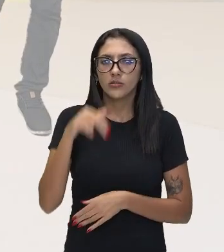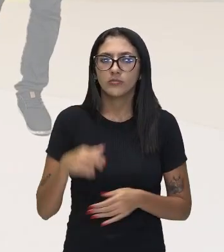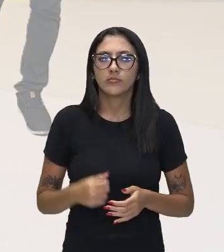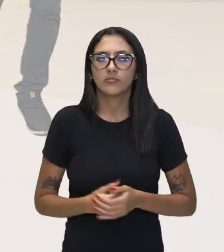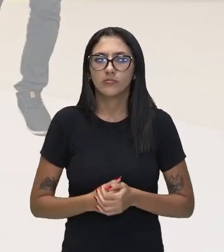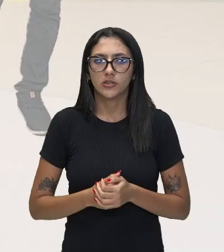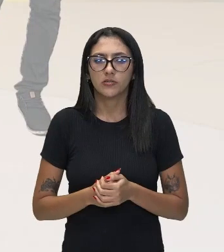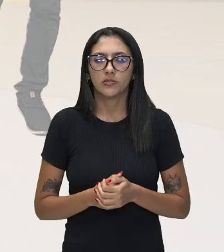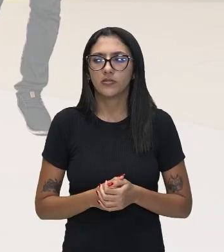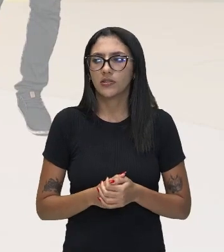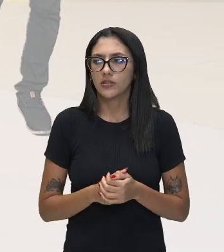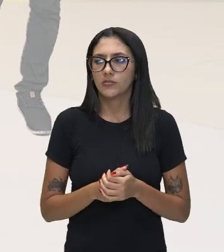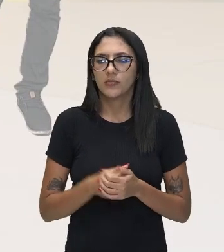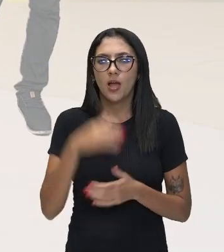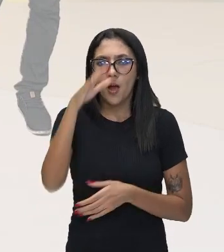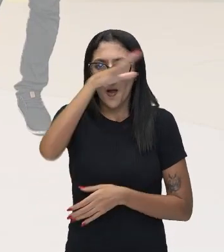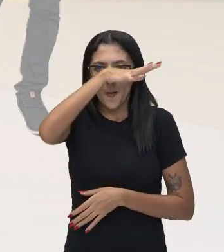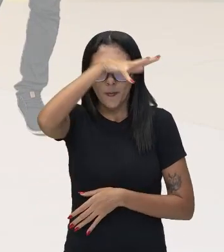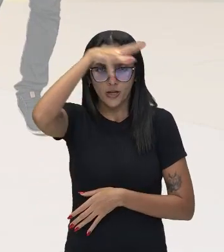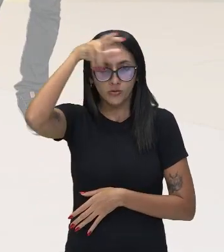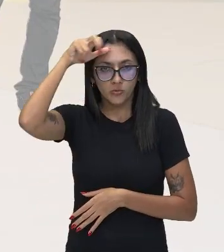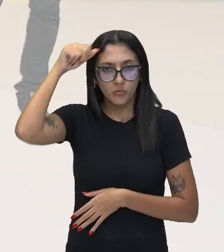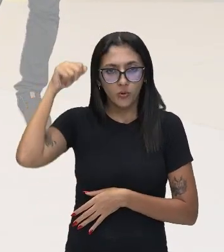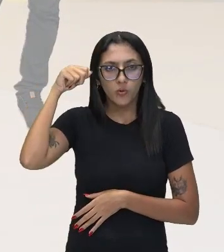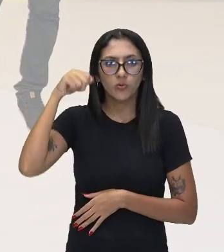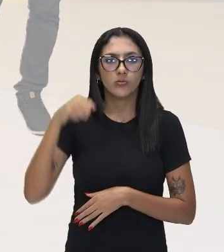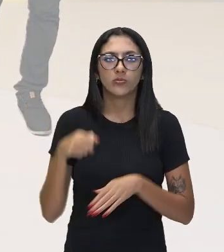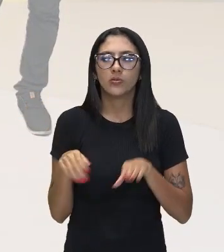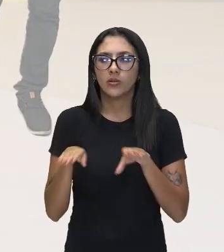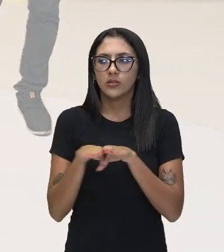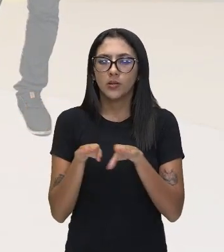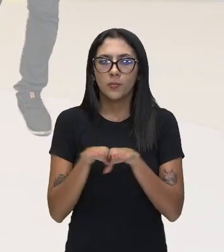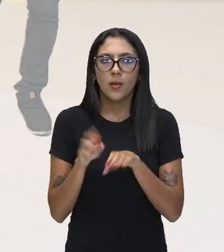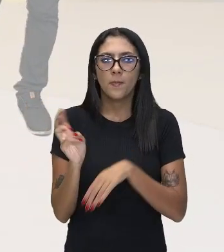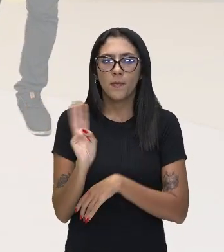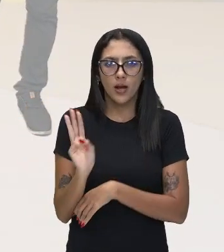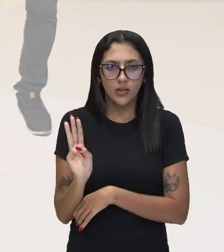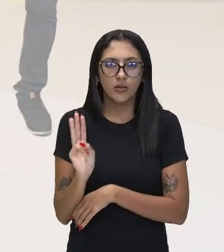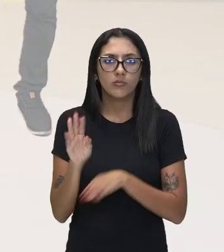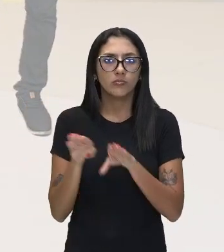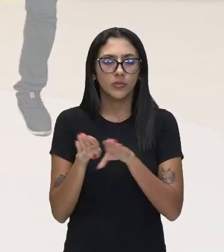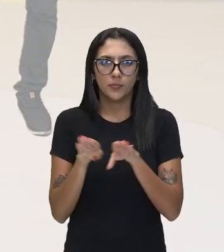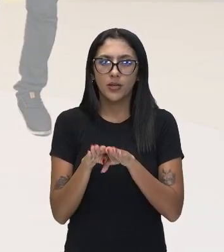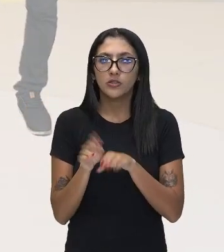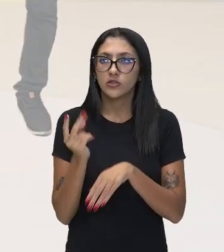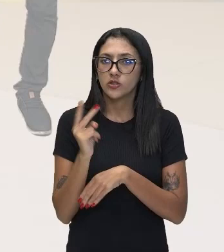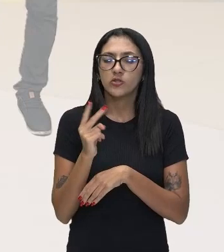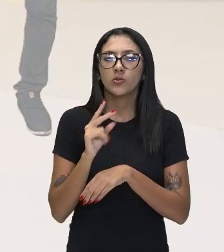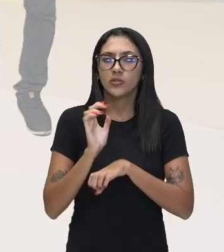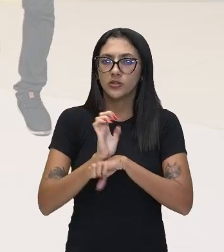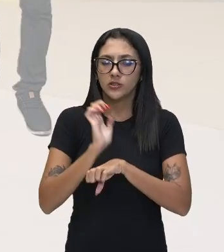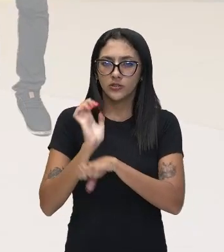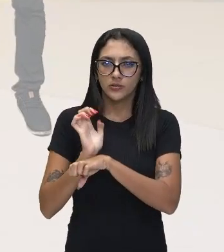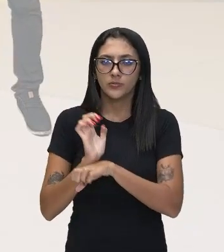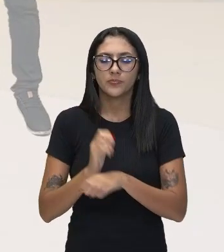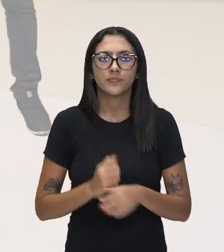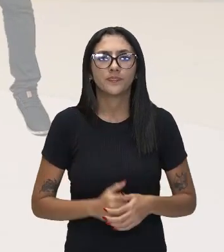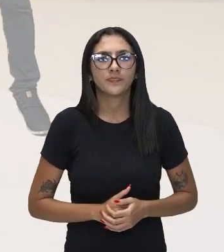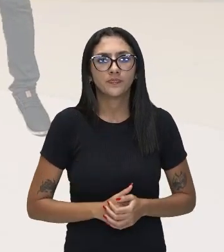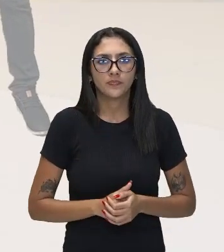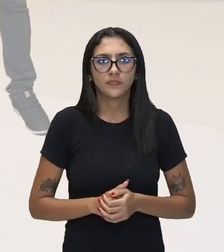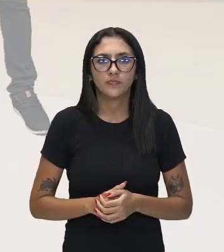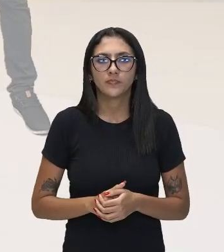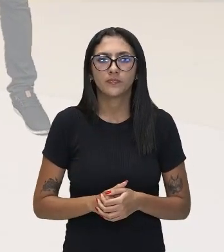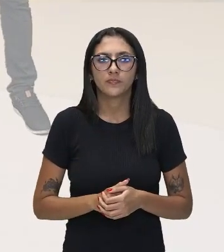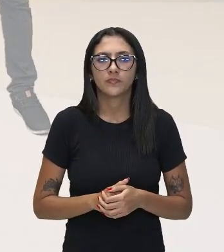exemplo, e do Maranhão, pelo menos a sua parte mais a oeste, tá certo? O que acontece aqui? A Amazônia Legal também é